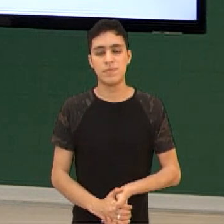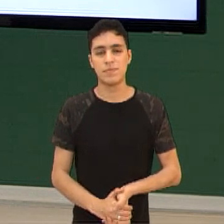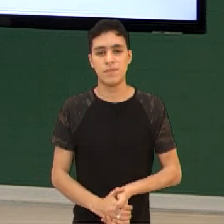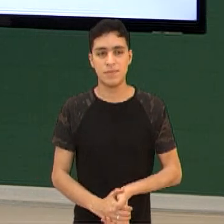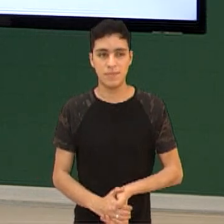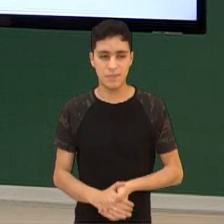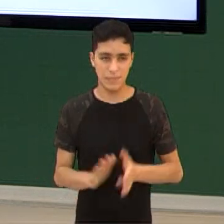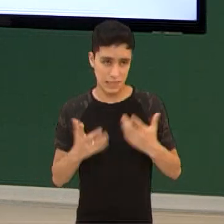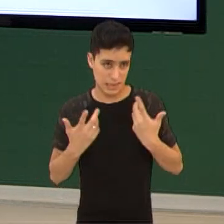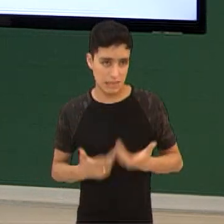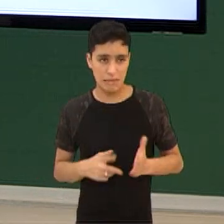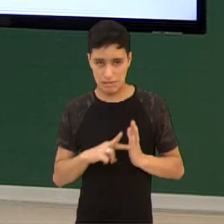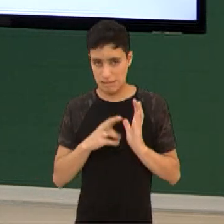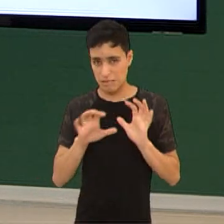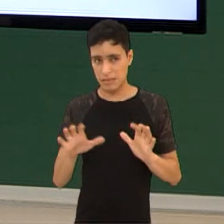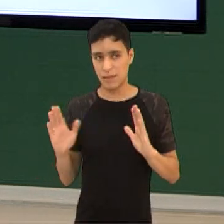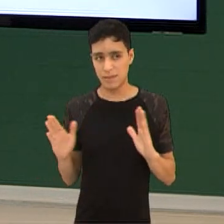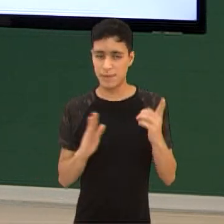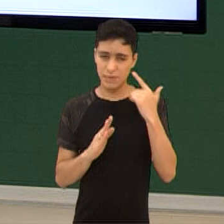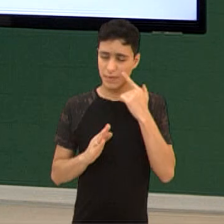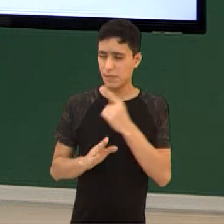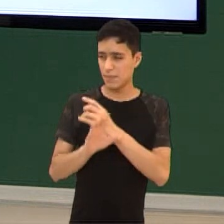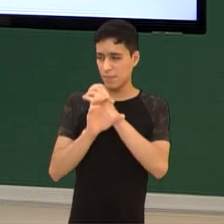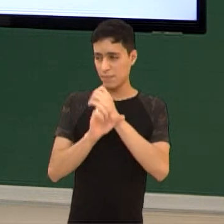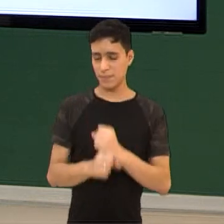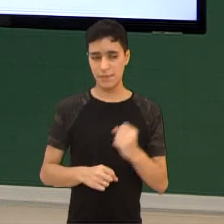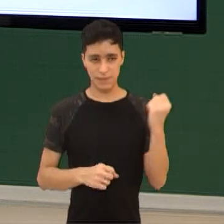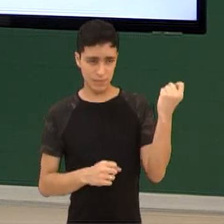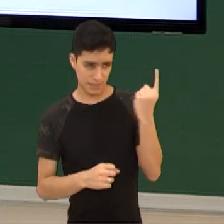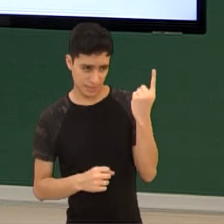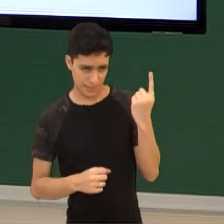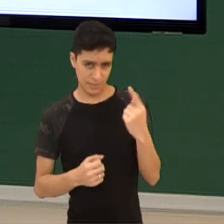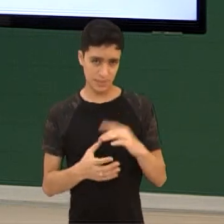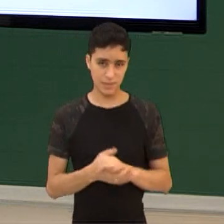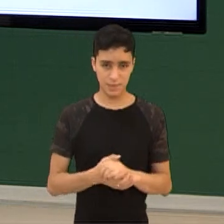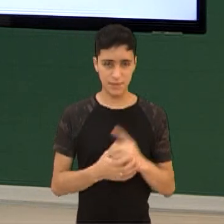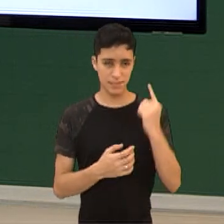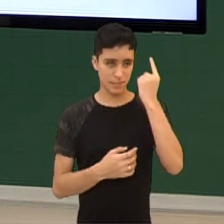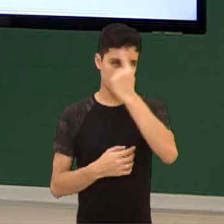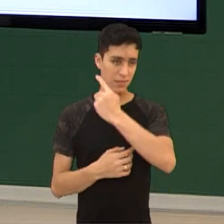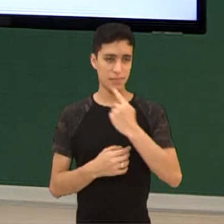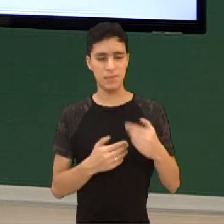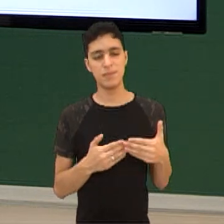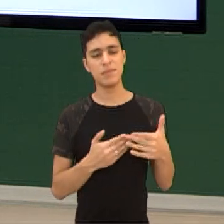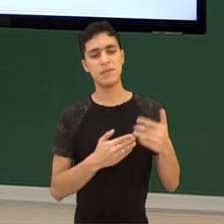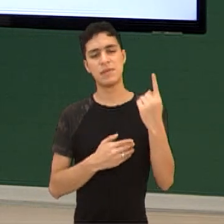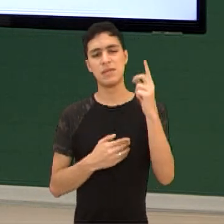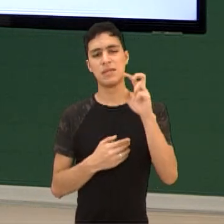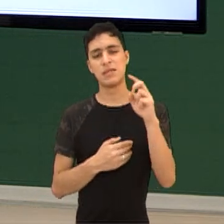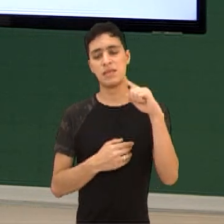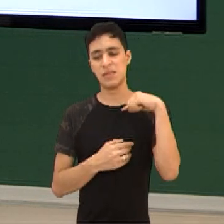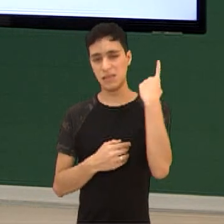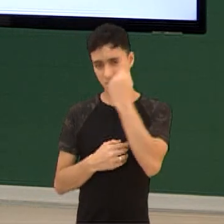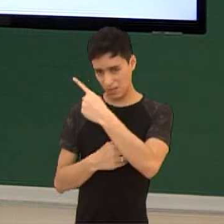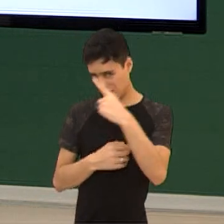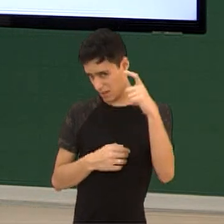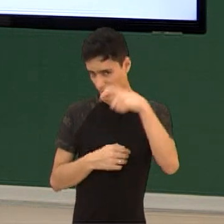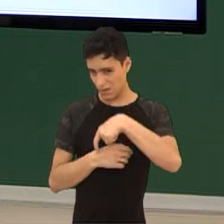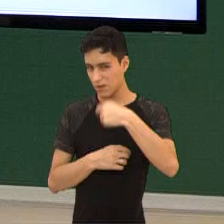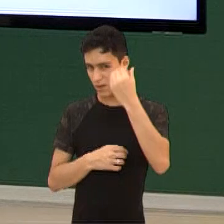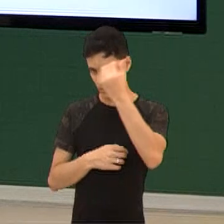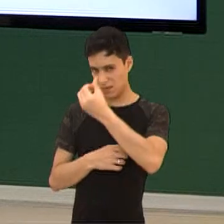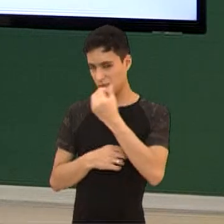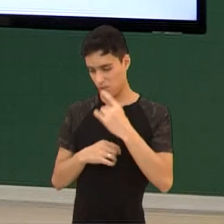cansado. Vamos fazer a soma? Na primeira hora, percorreu 15. Na última hora, que seria a sexta